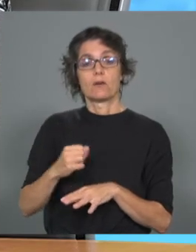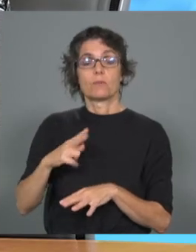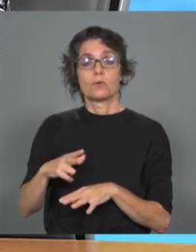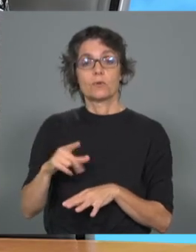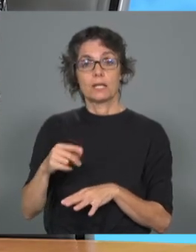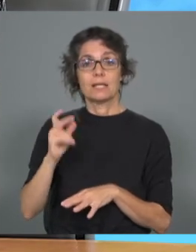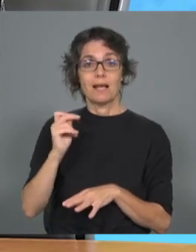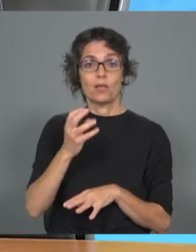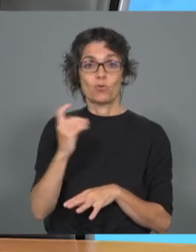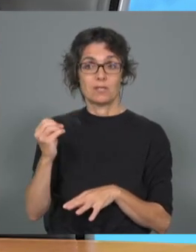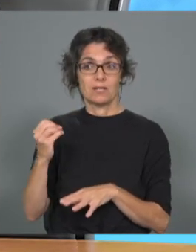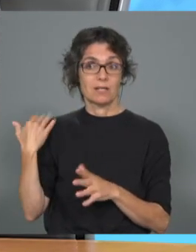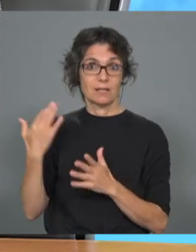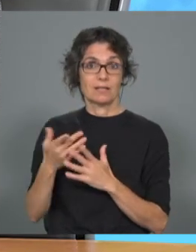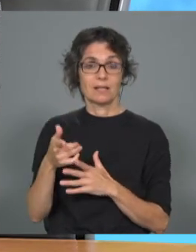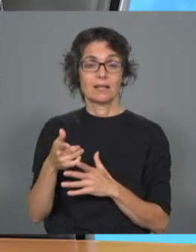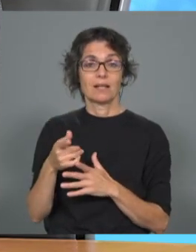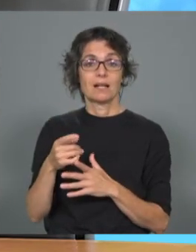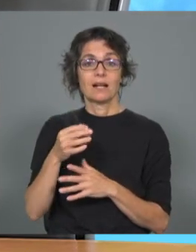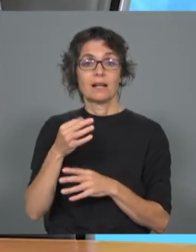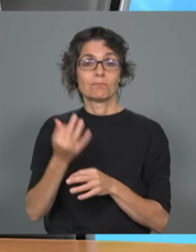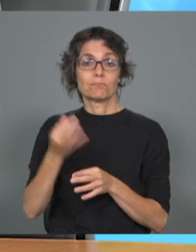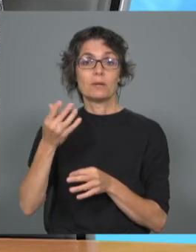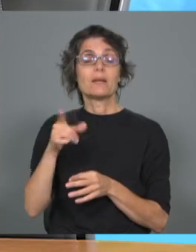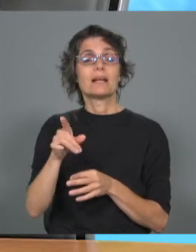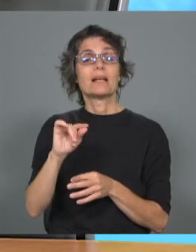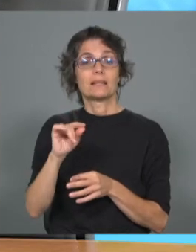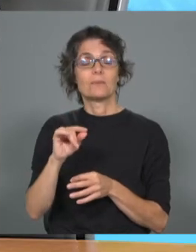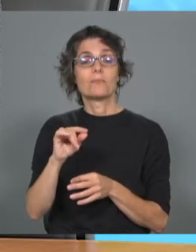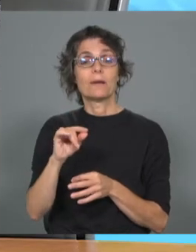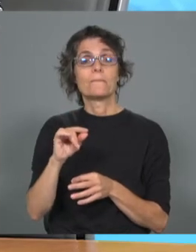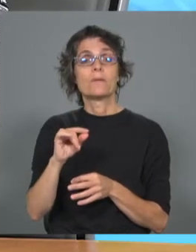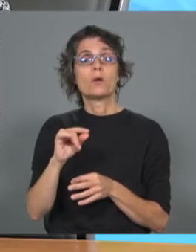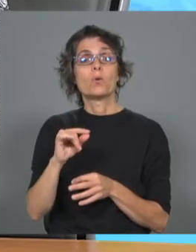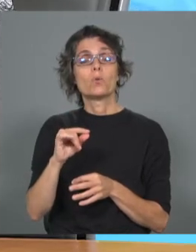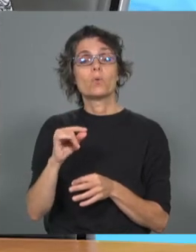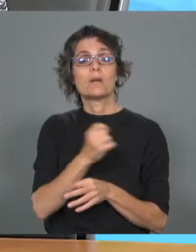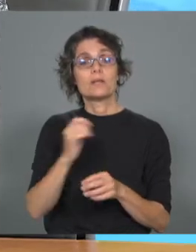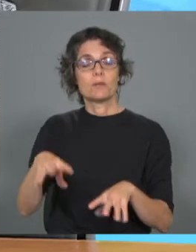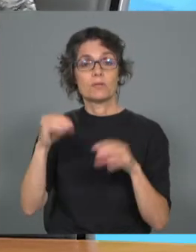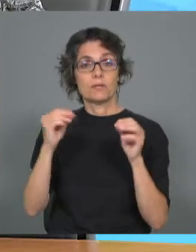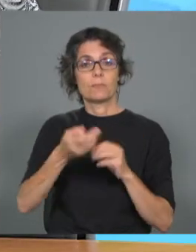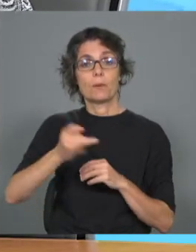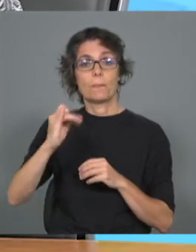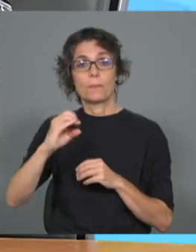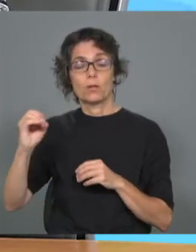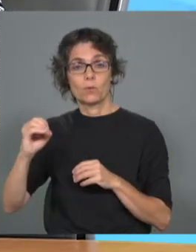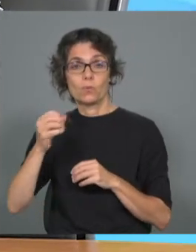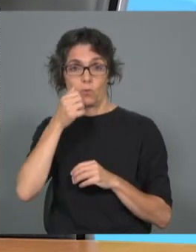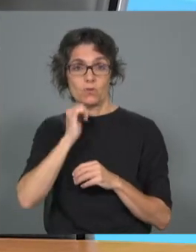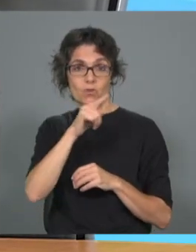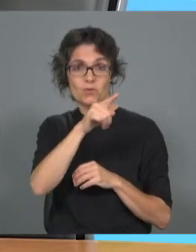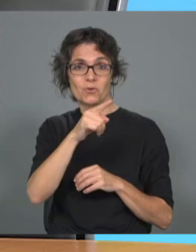também o Pico estava a celebrar, o Santuário do Pico estava a celebrar os seus 60 anos. E a comunidade açoriana foi,